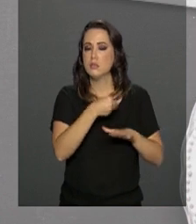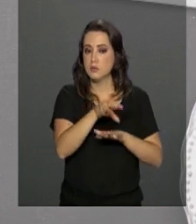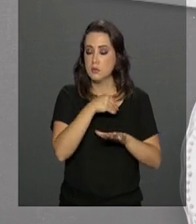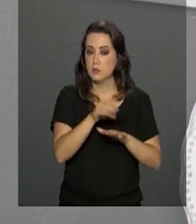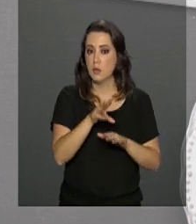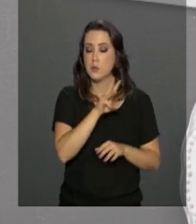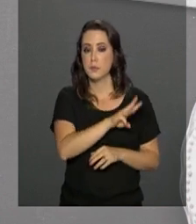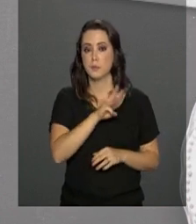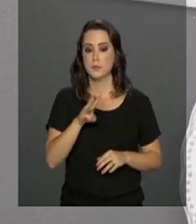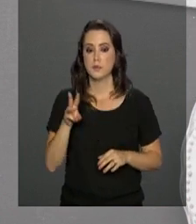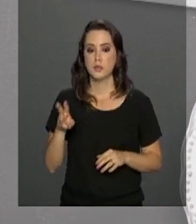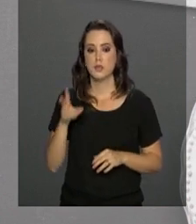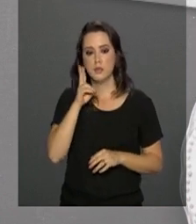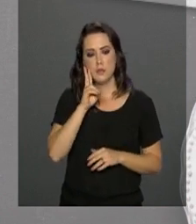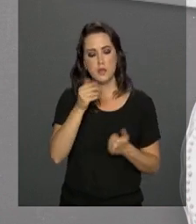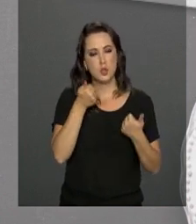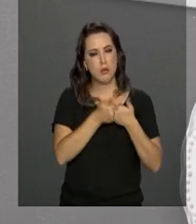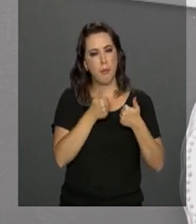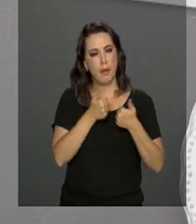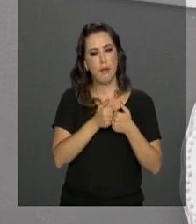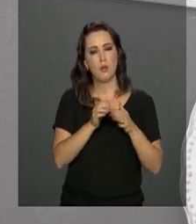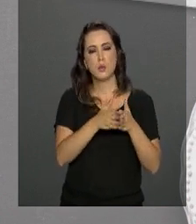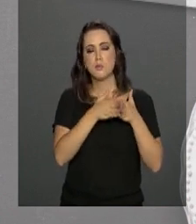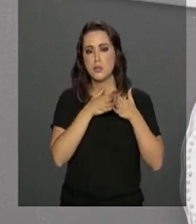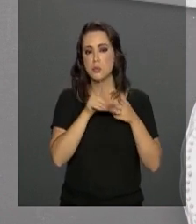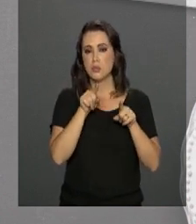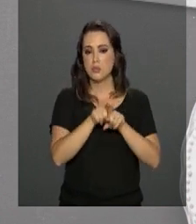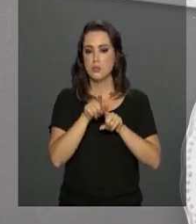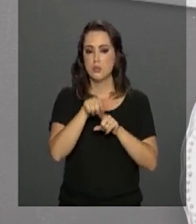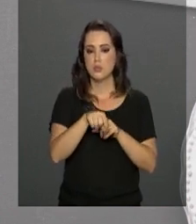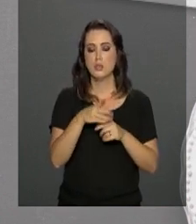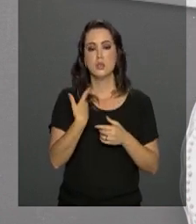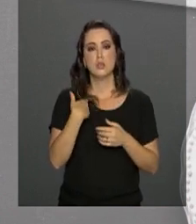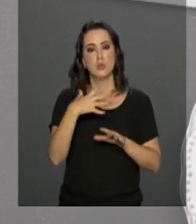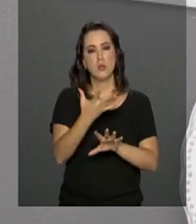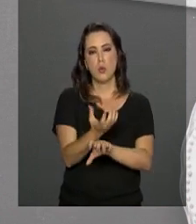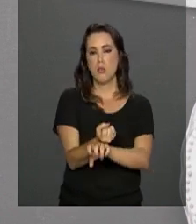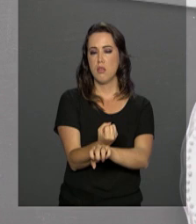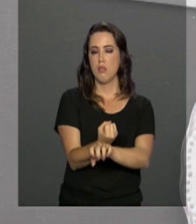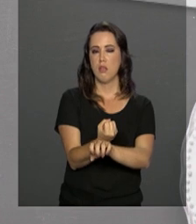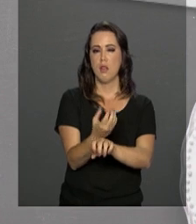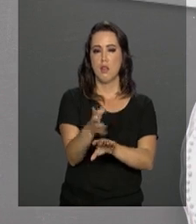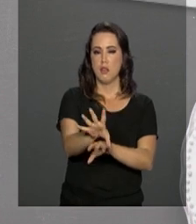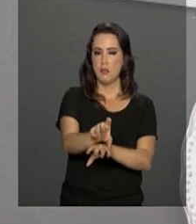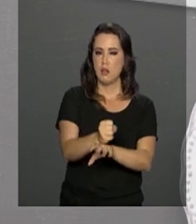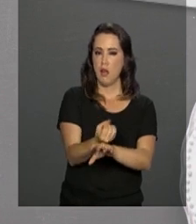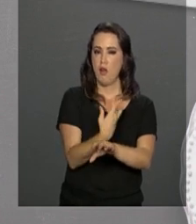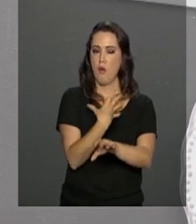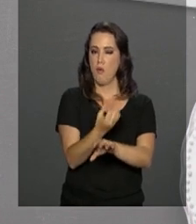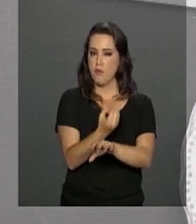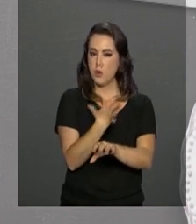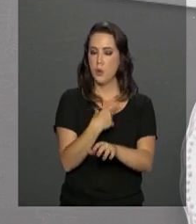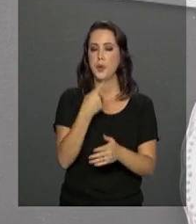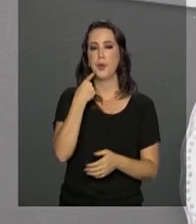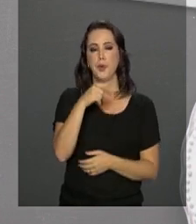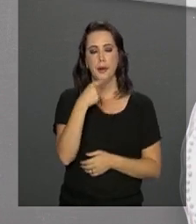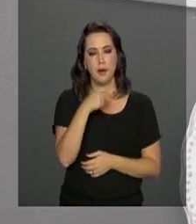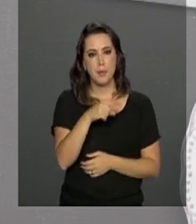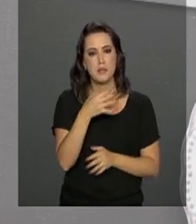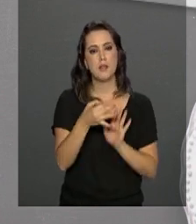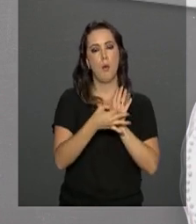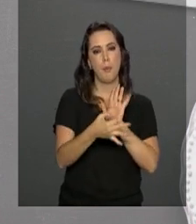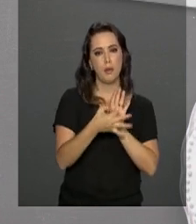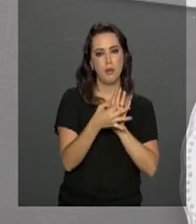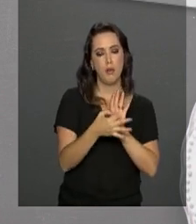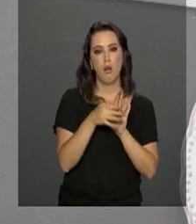registra o acompanhamento de solicitações da ouvidoria como reclamações sugestões elogios e denúncias